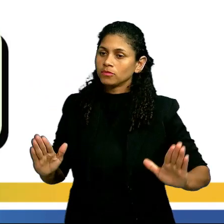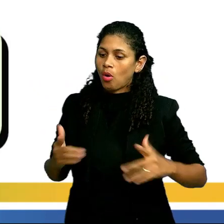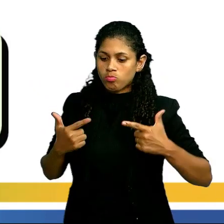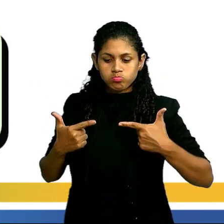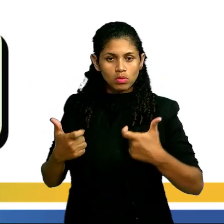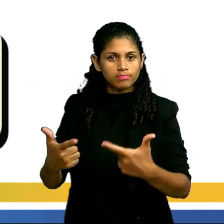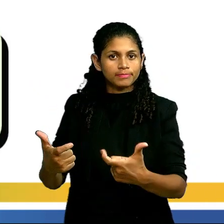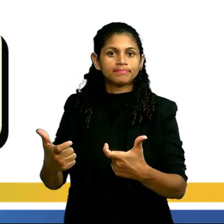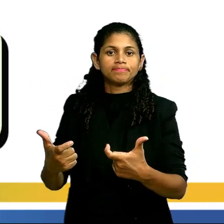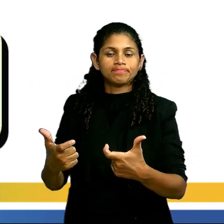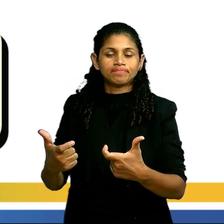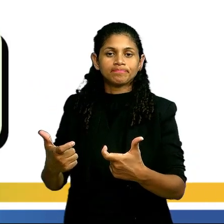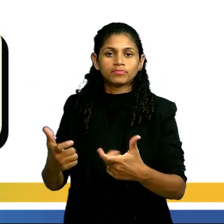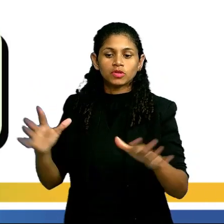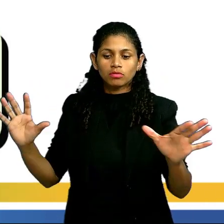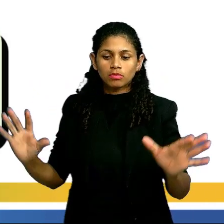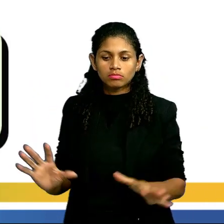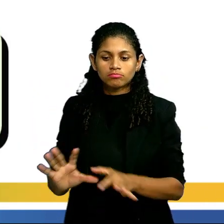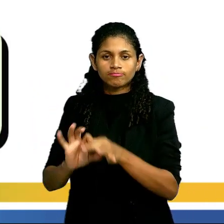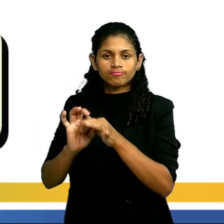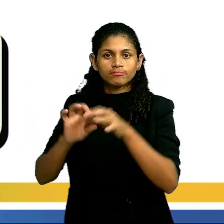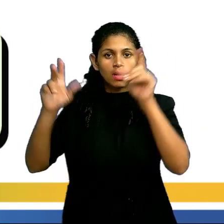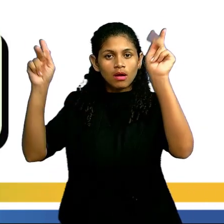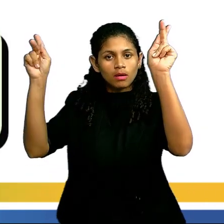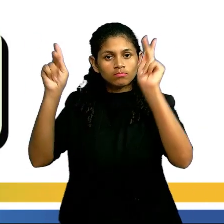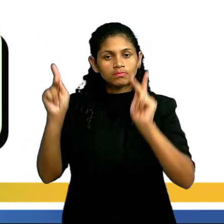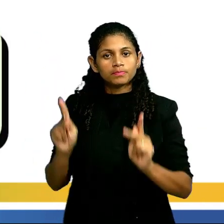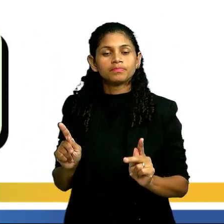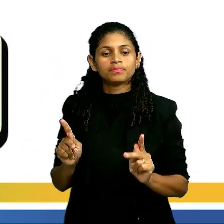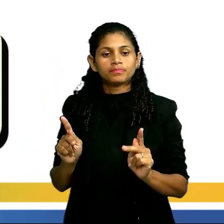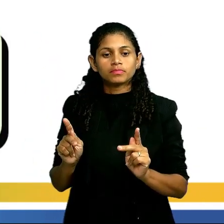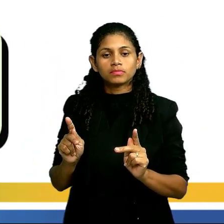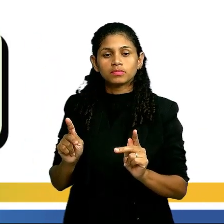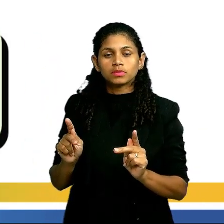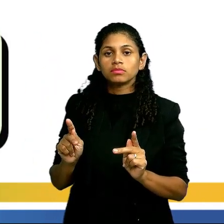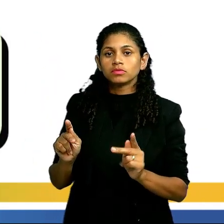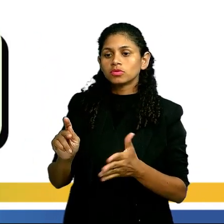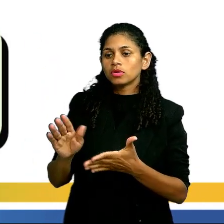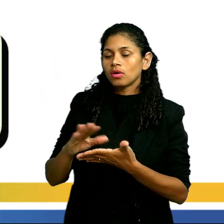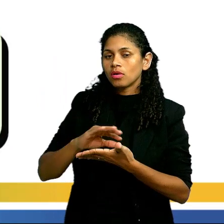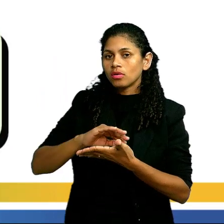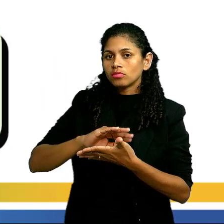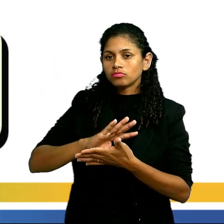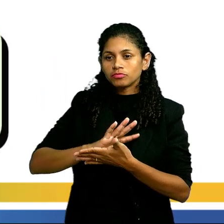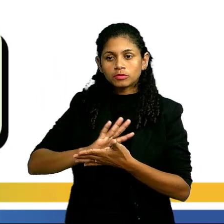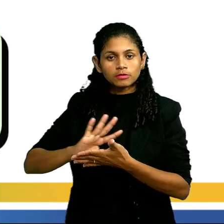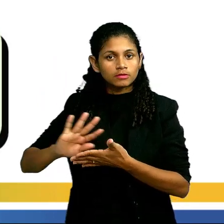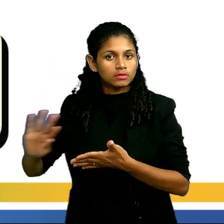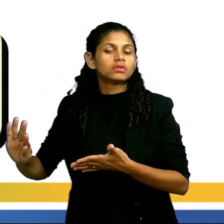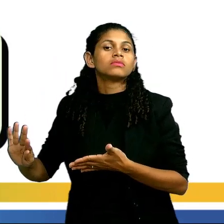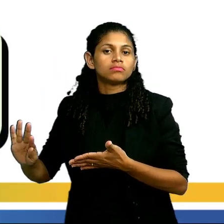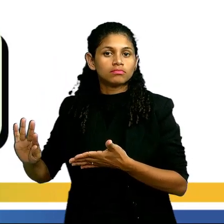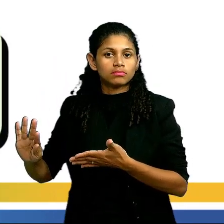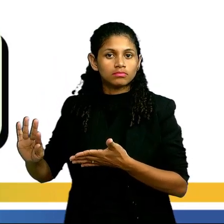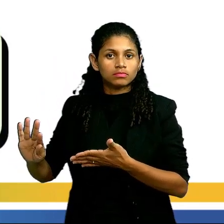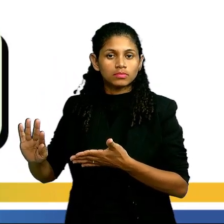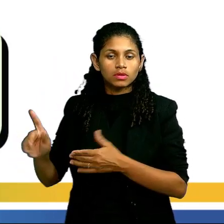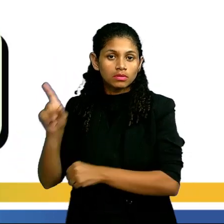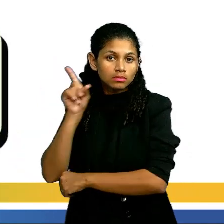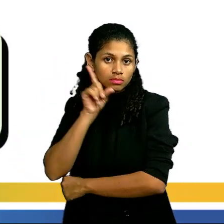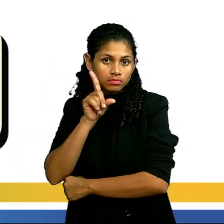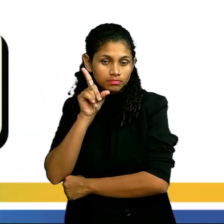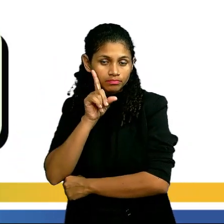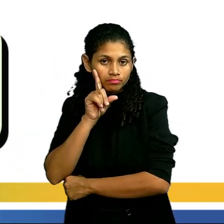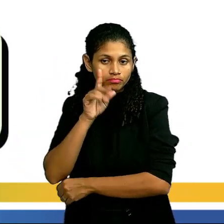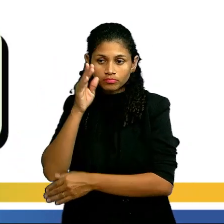selar uma paz entre eles e a saída das tropas americanas. Então, basicamente, os americanos eles se retiraram da guerra, né?